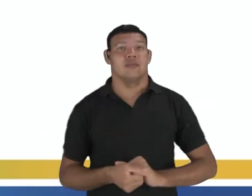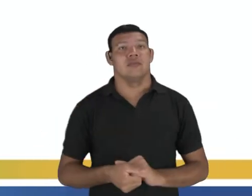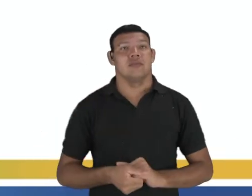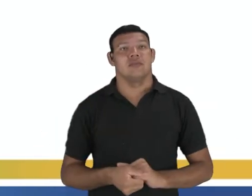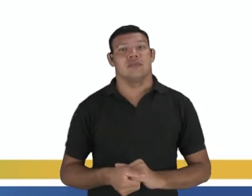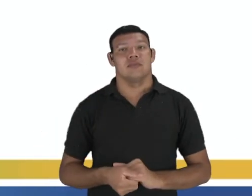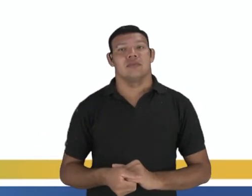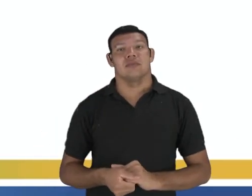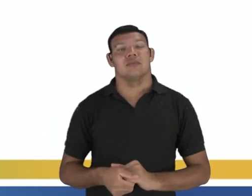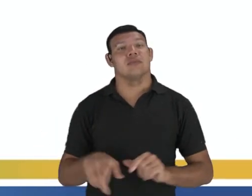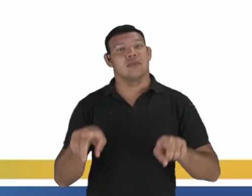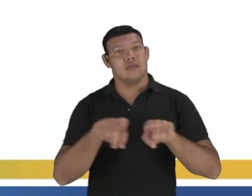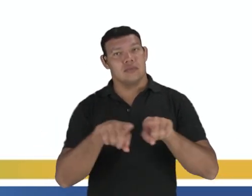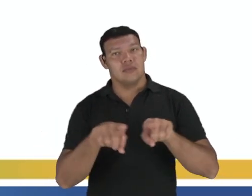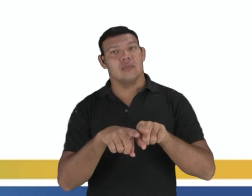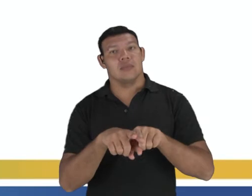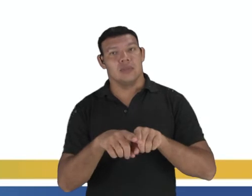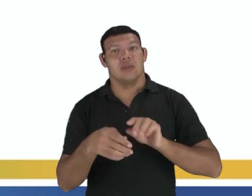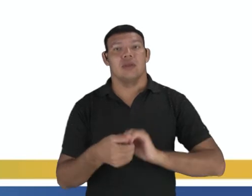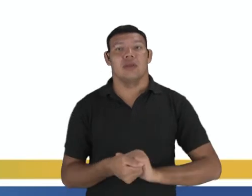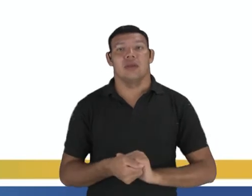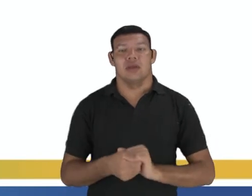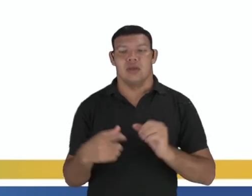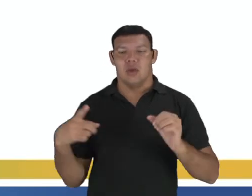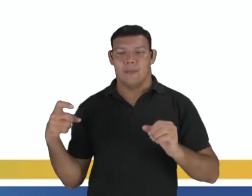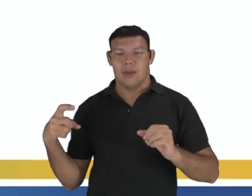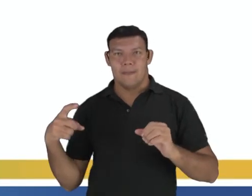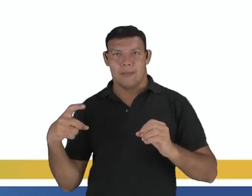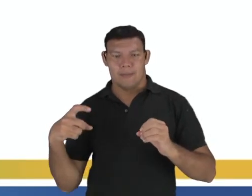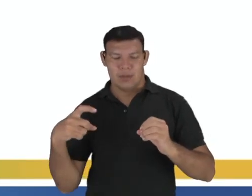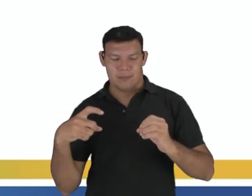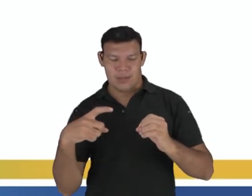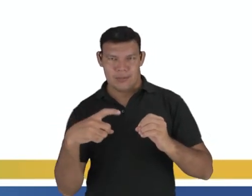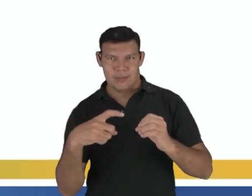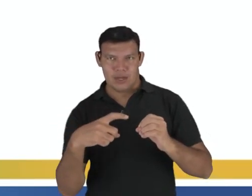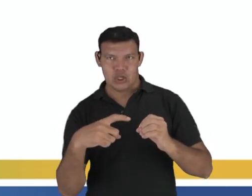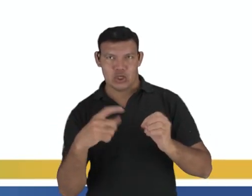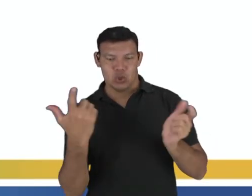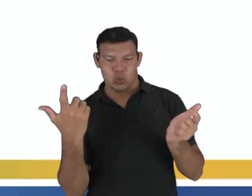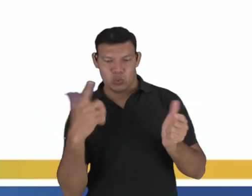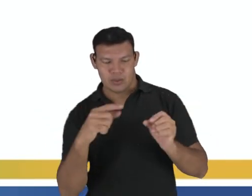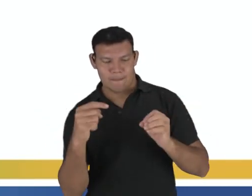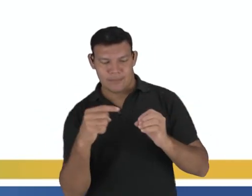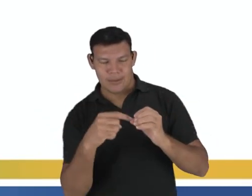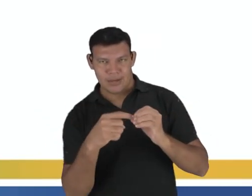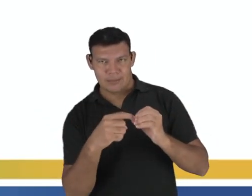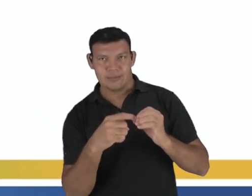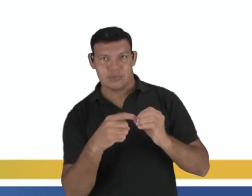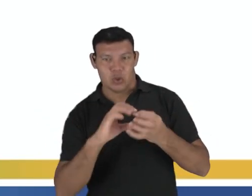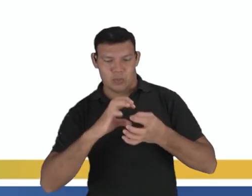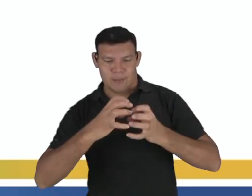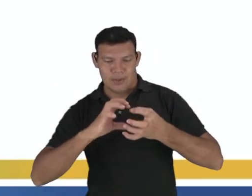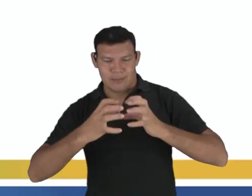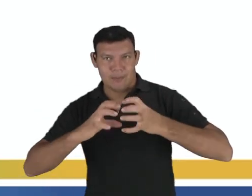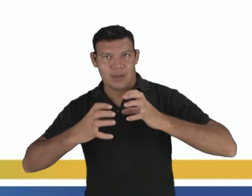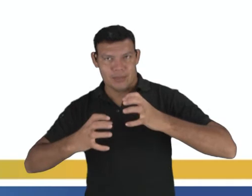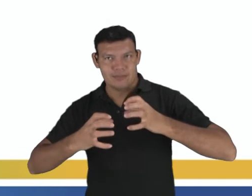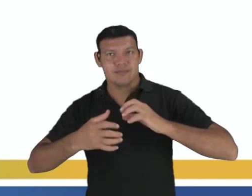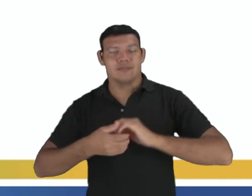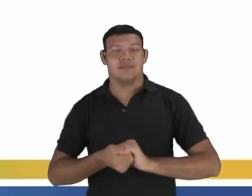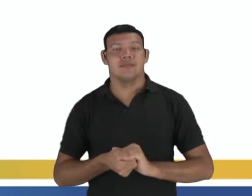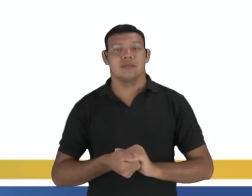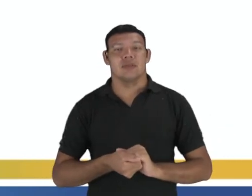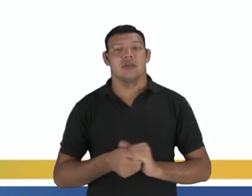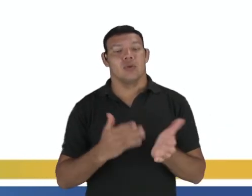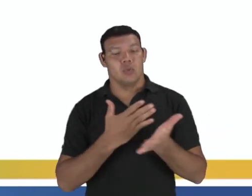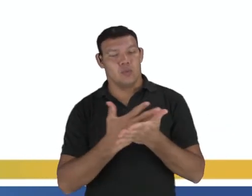tá esse dia eu também vai impedir que os gametas se e se que se unam né esse fecunda em forma zigoto e começa o